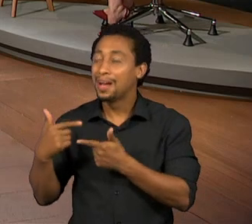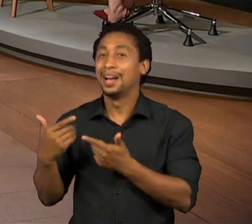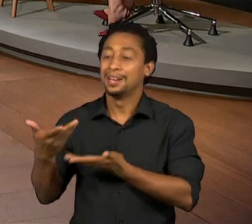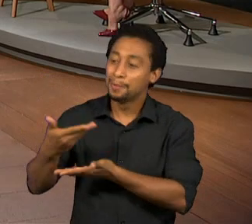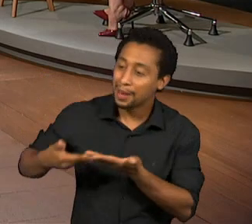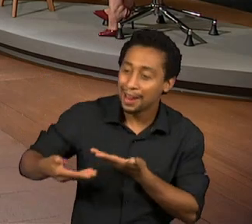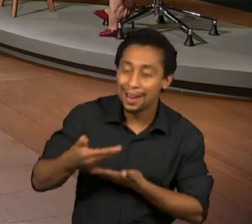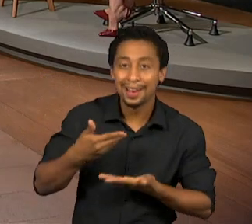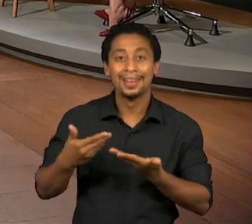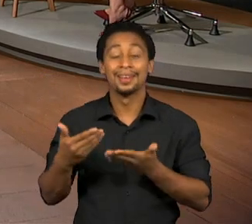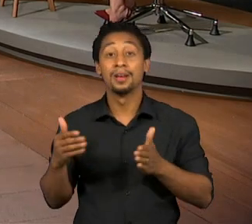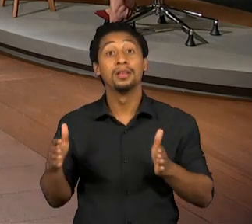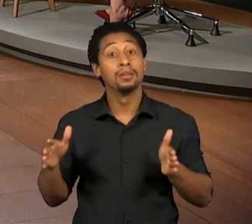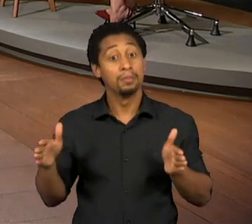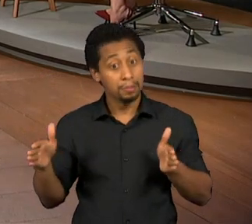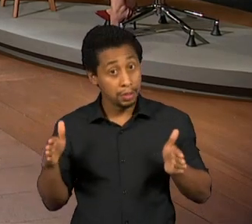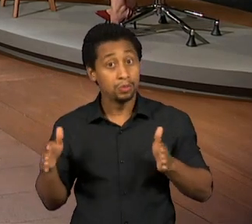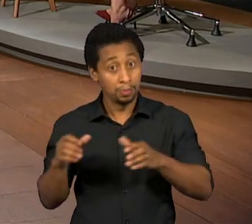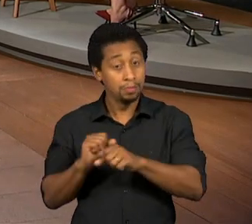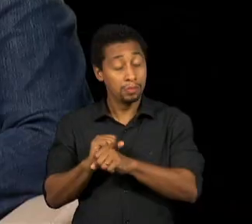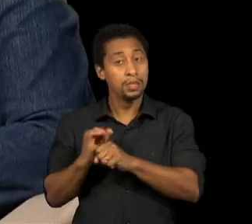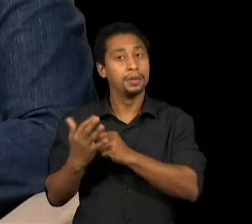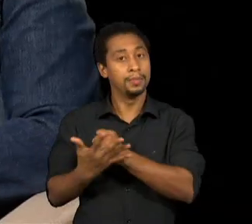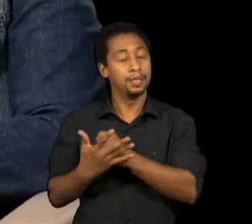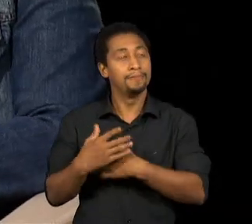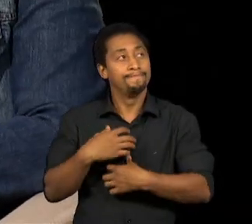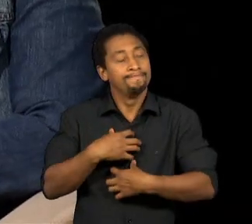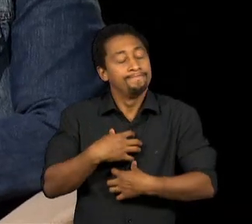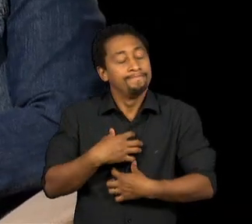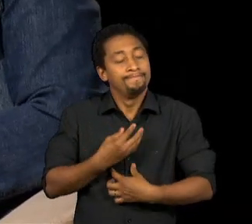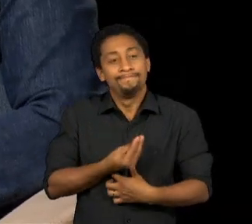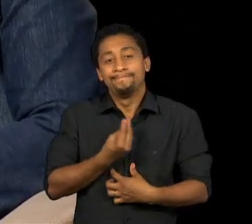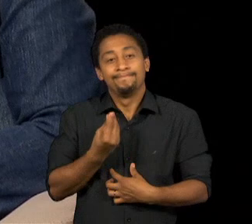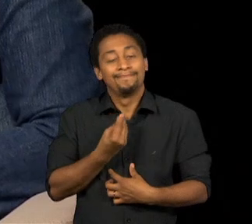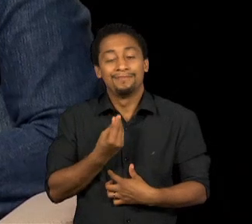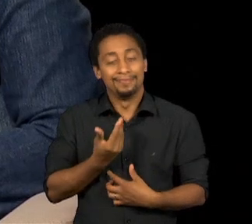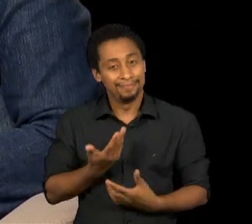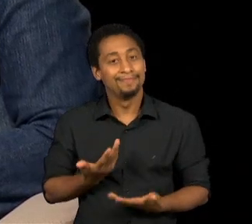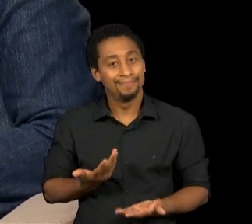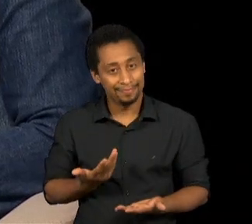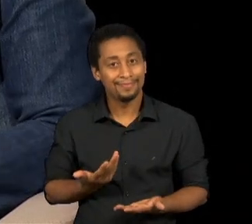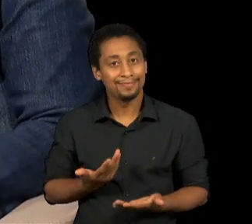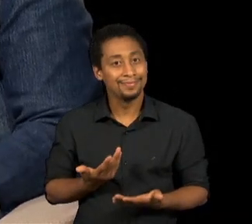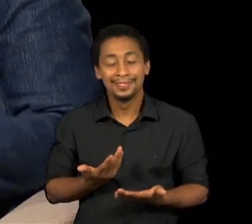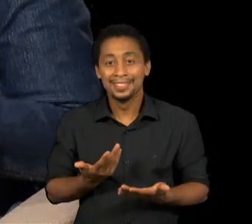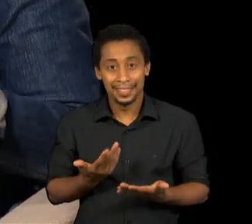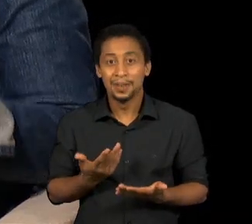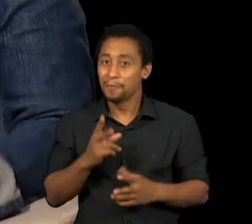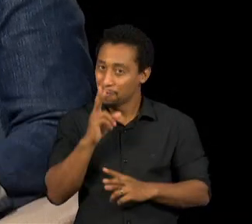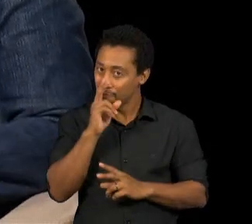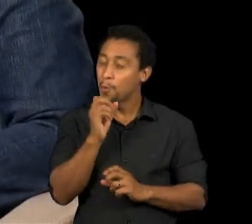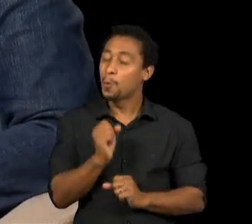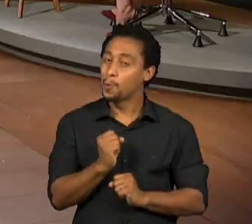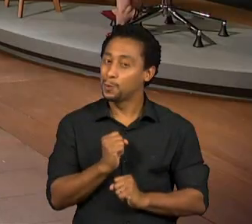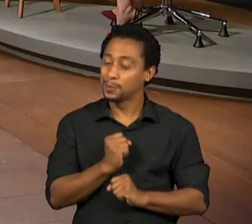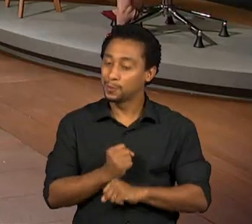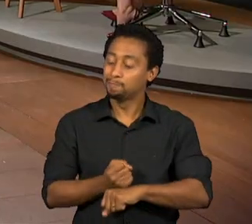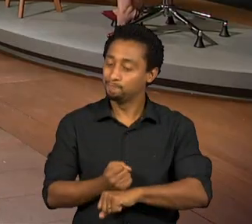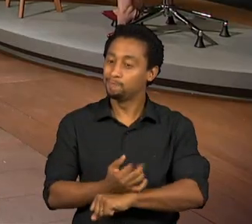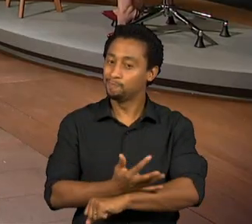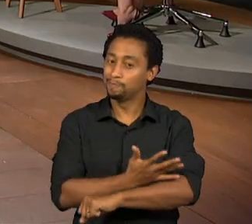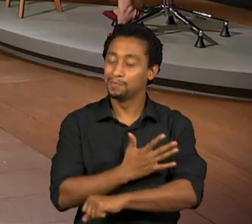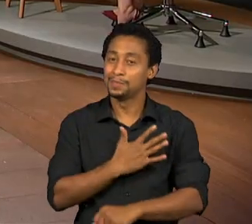também de pandemia. Sim. Né? Tá sendo uma coisa muito intensa, muito importante também para